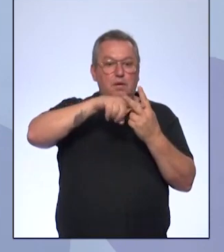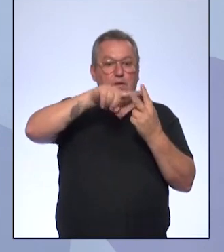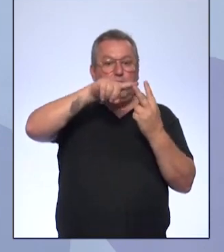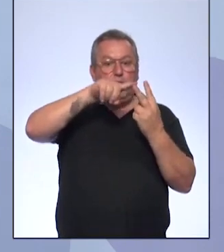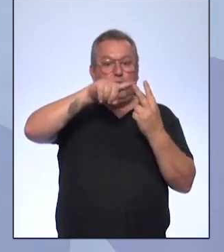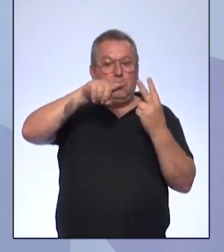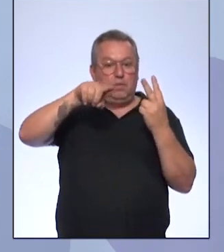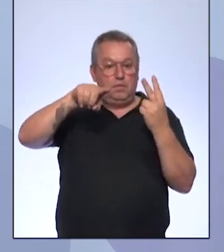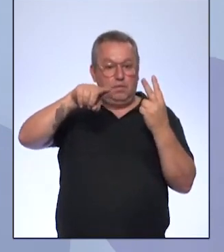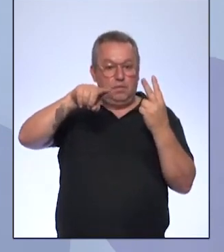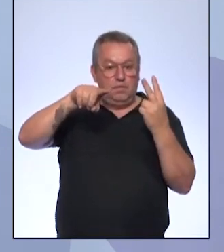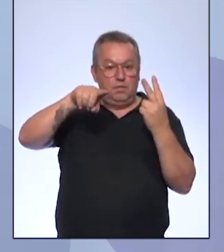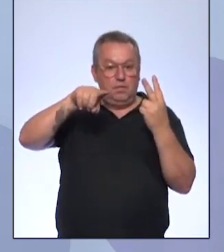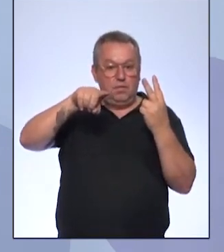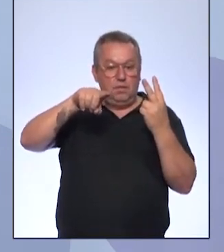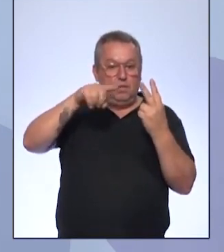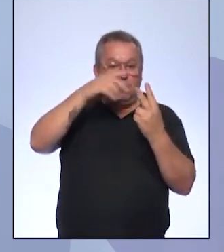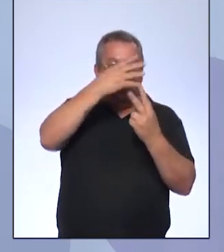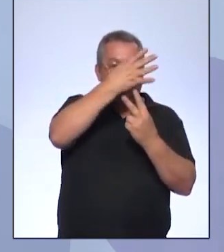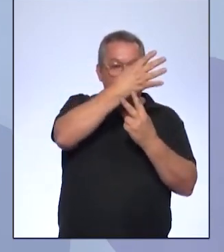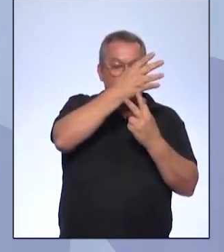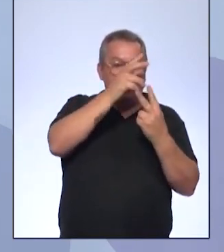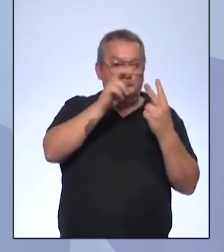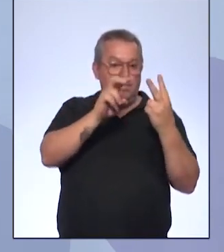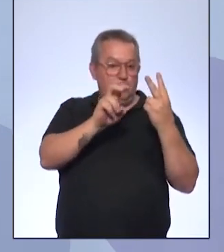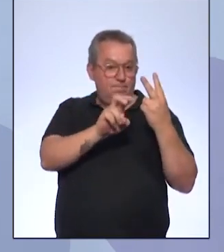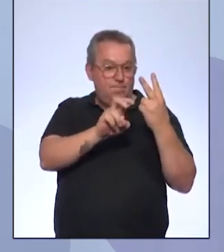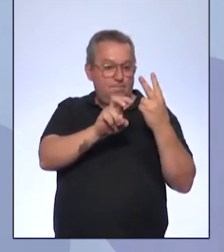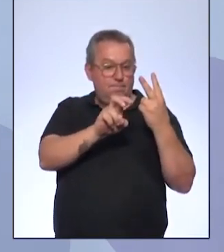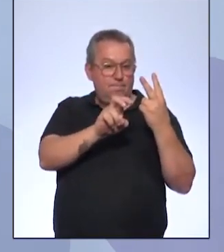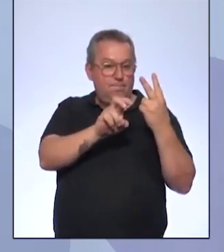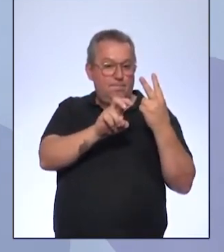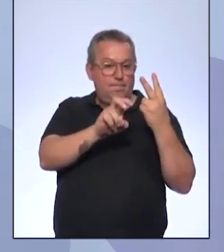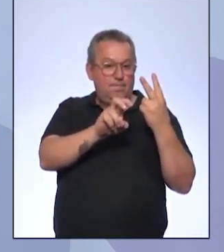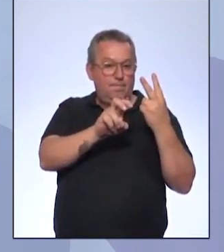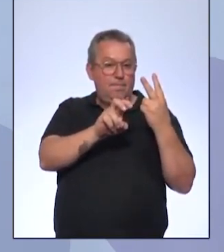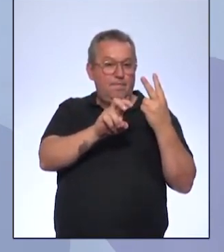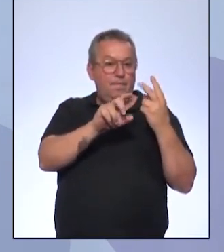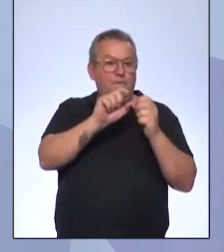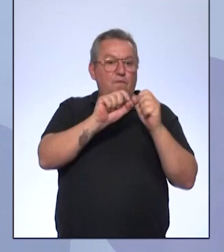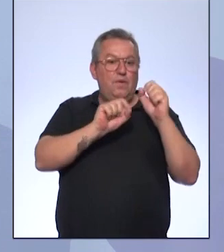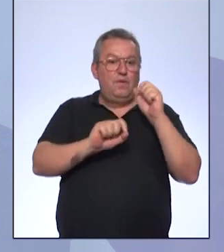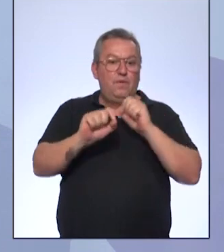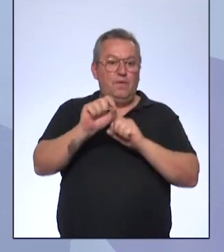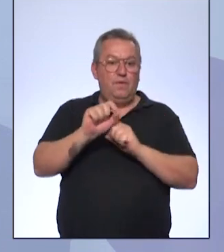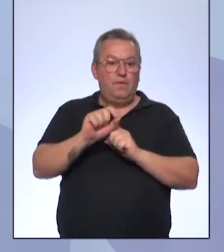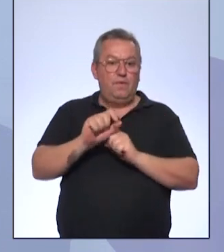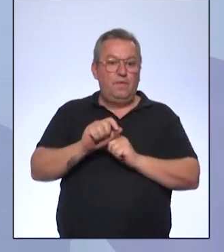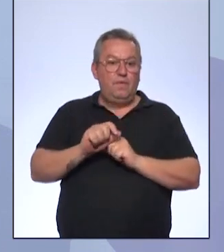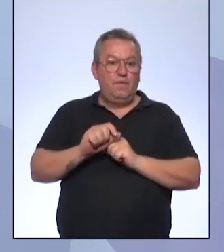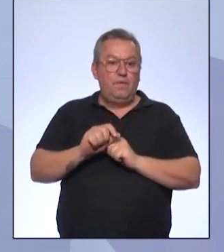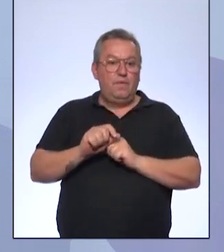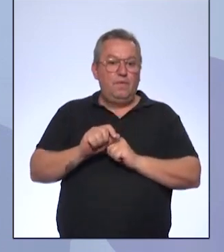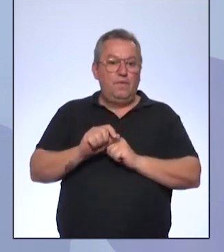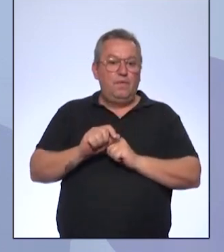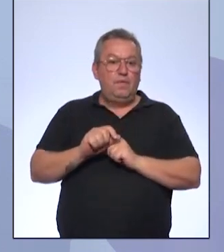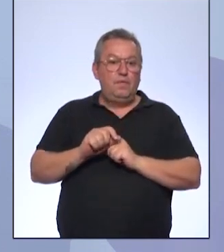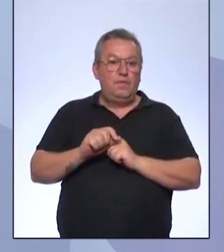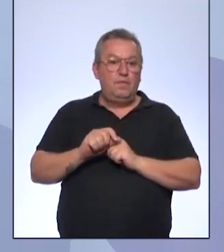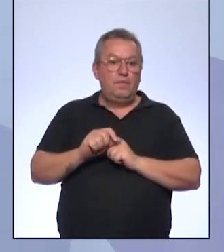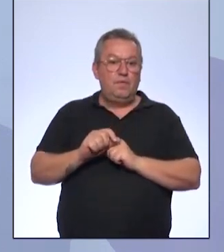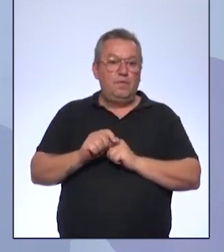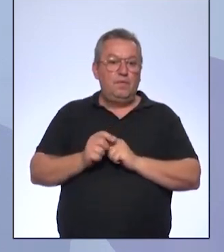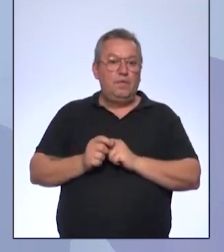os radicais semelhantes, que é raiz quarta de 5, e vou fazer o quê? Vou pegar o coeficiente, que é